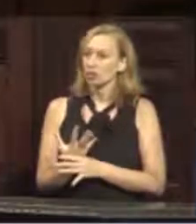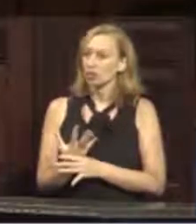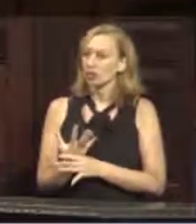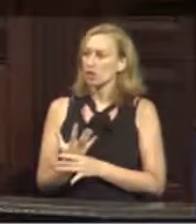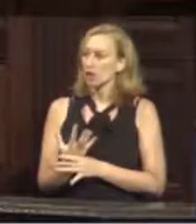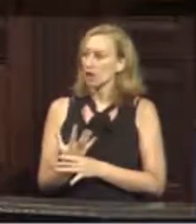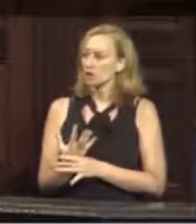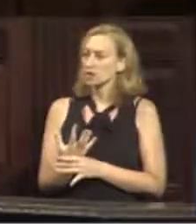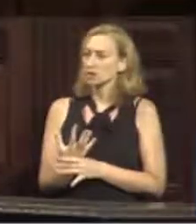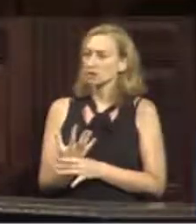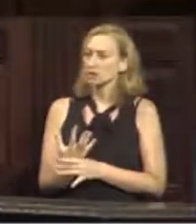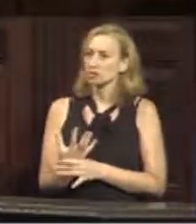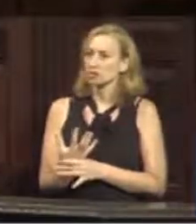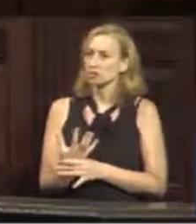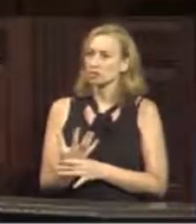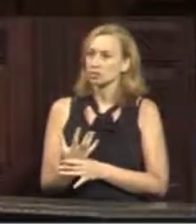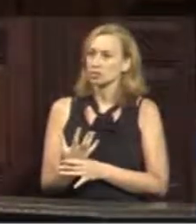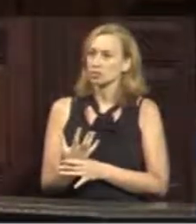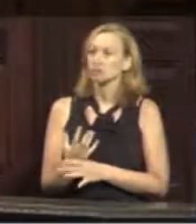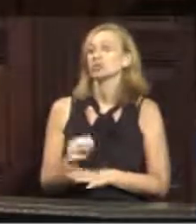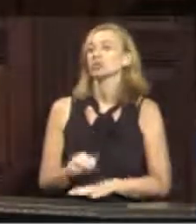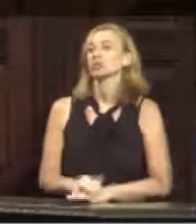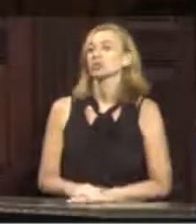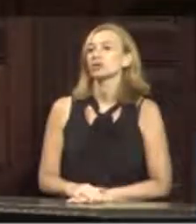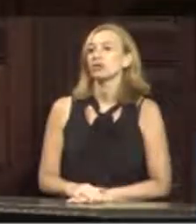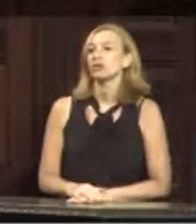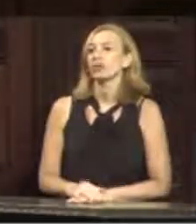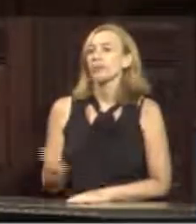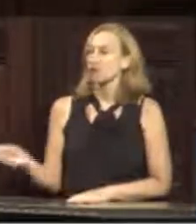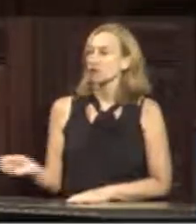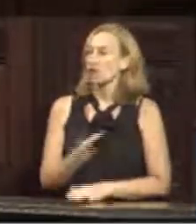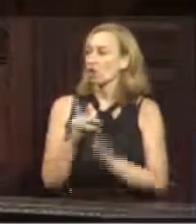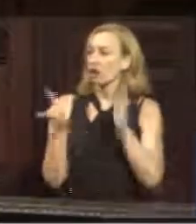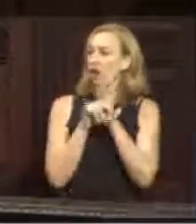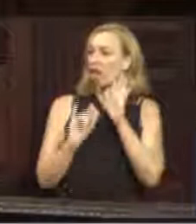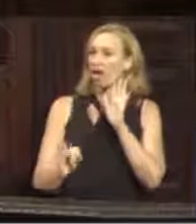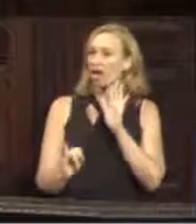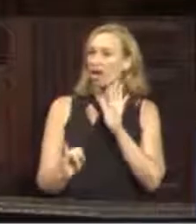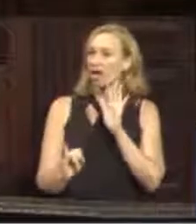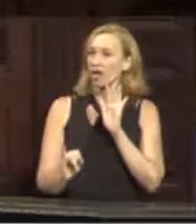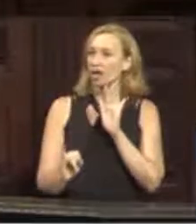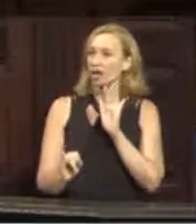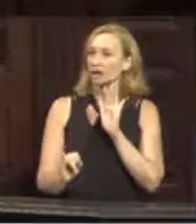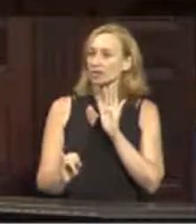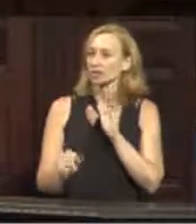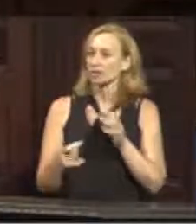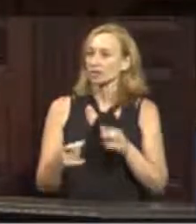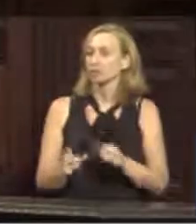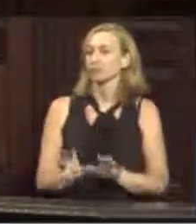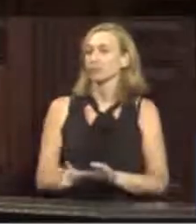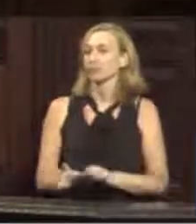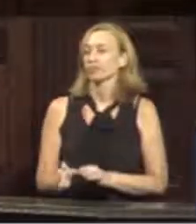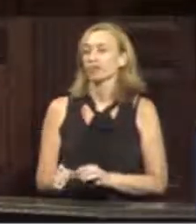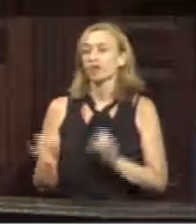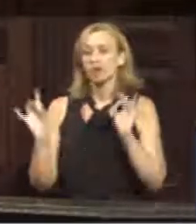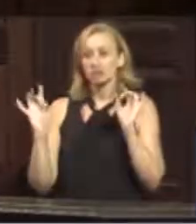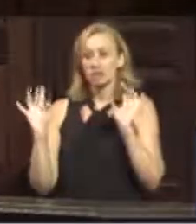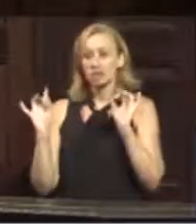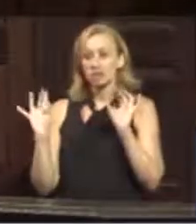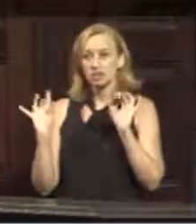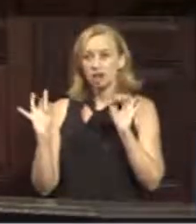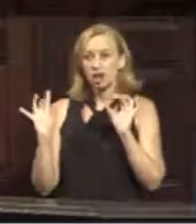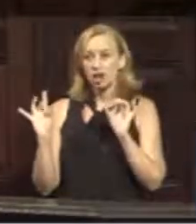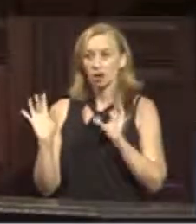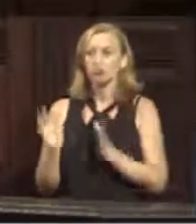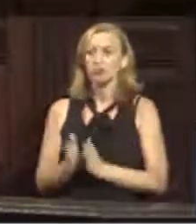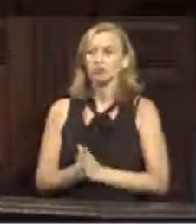deputado Osório, quando se criou a nova lei dos royalties especiais e participações especiais, que entrou em